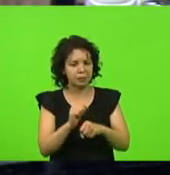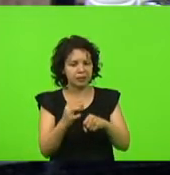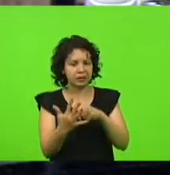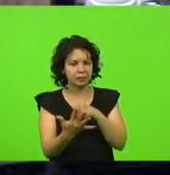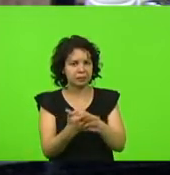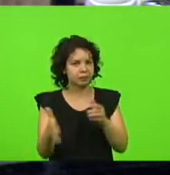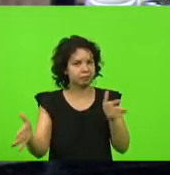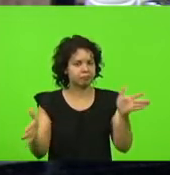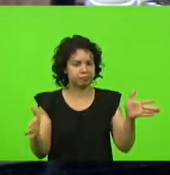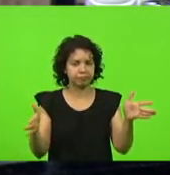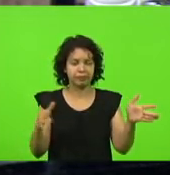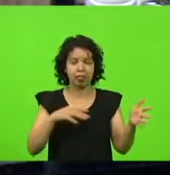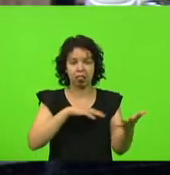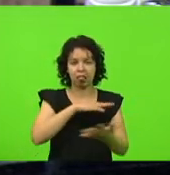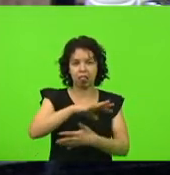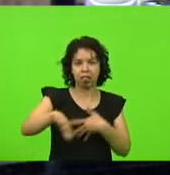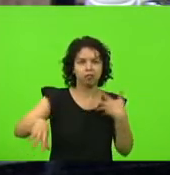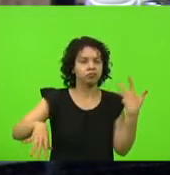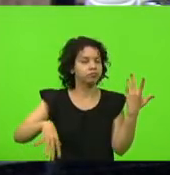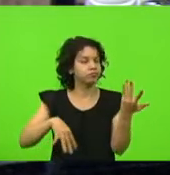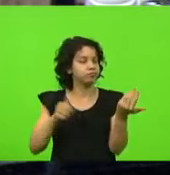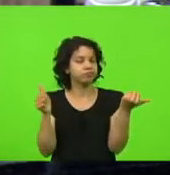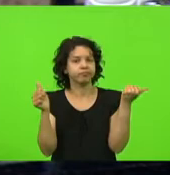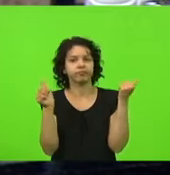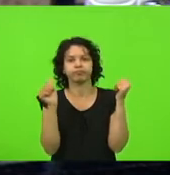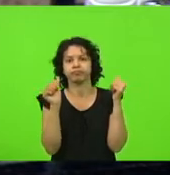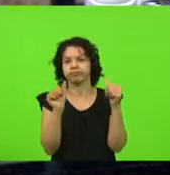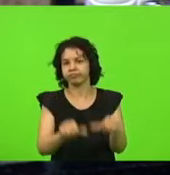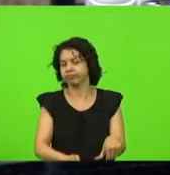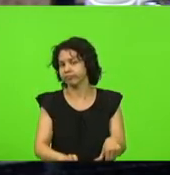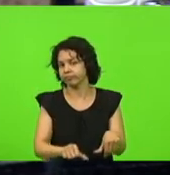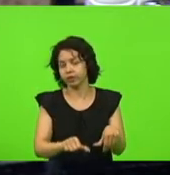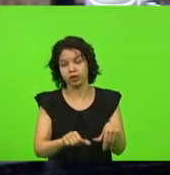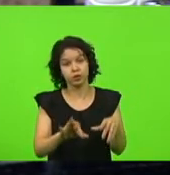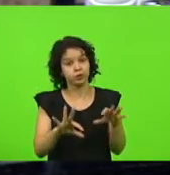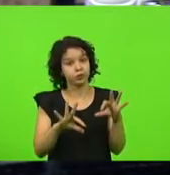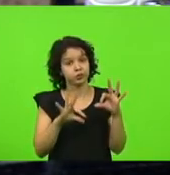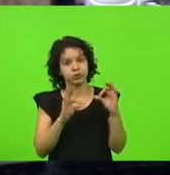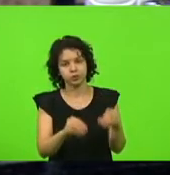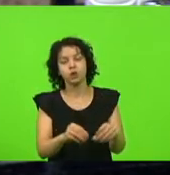pandemia foi um desastre em todos os aspectos. E a culpa,